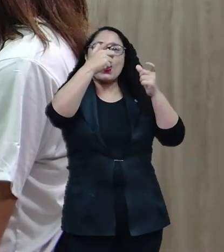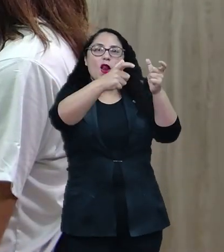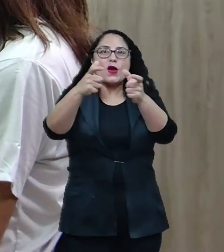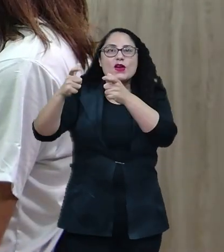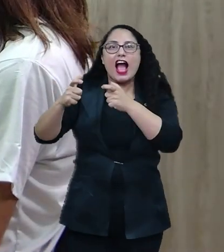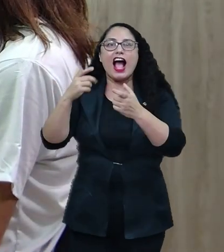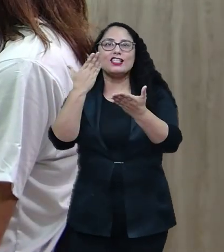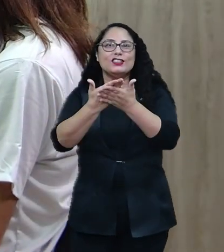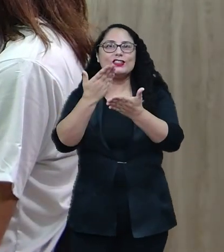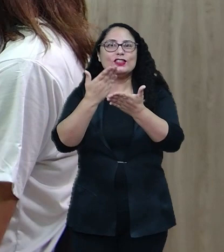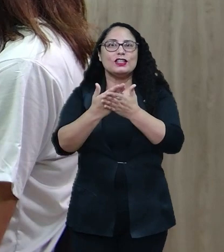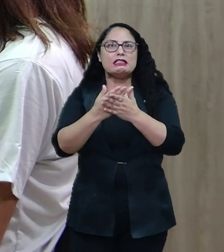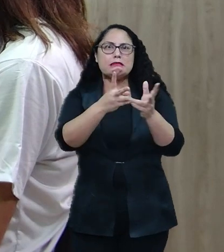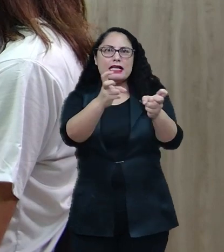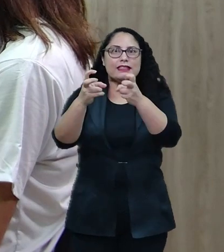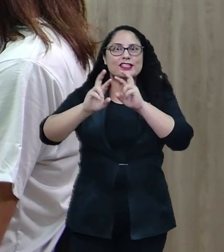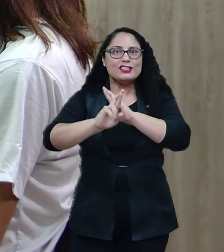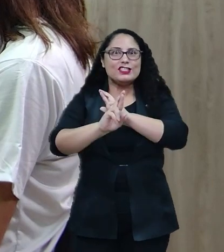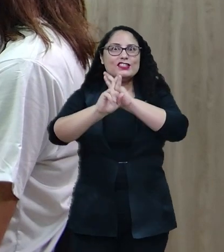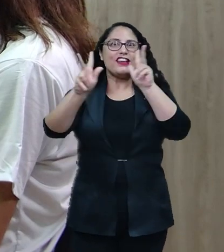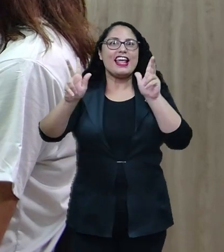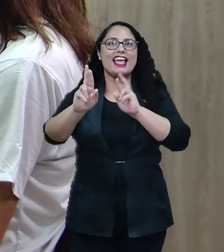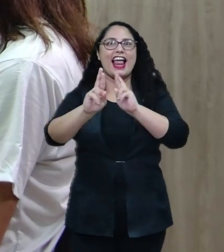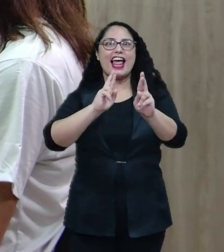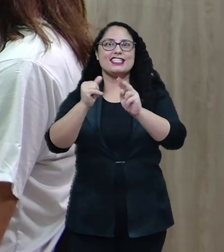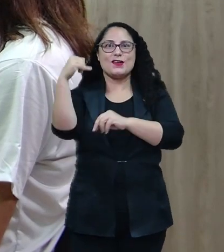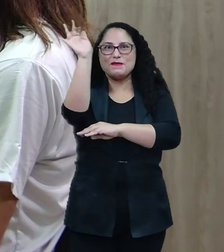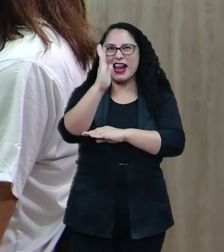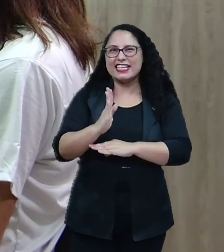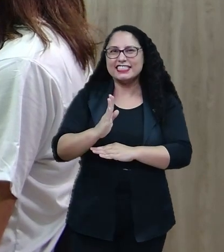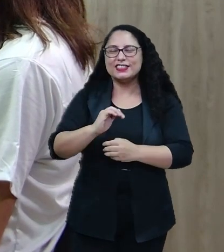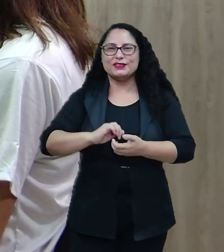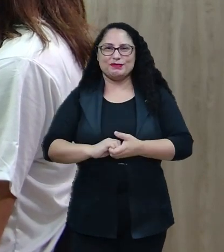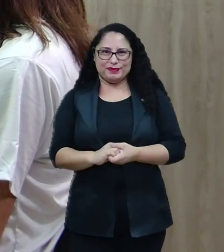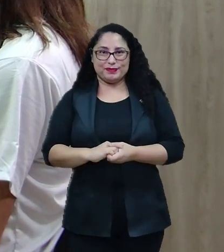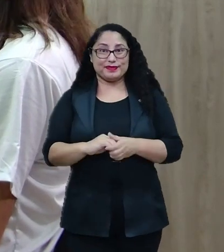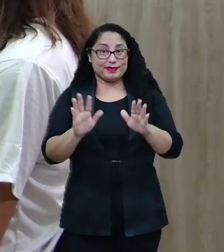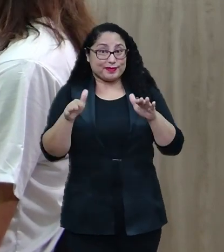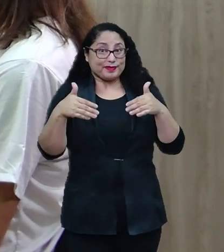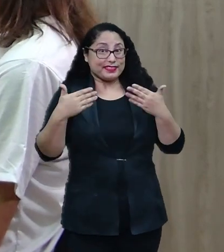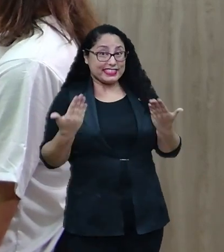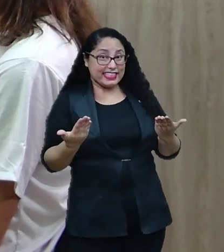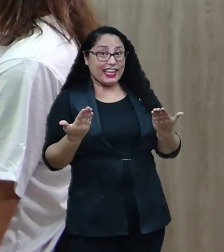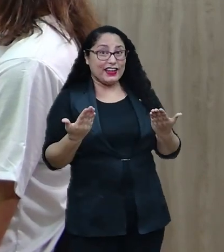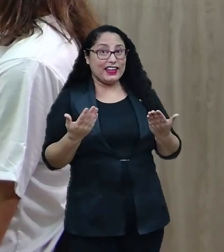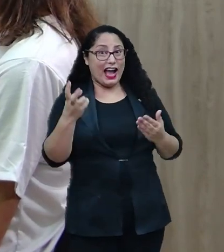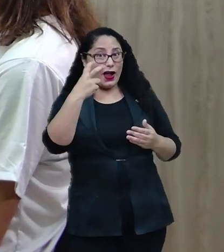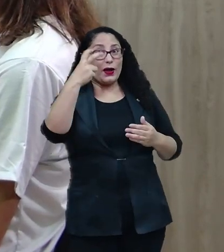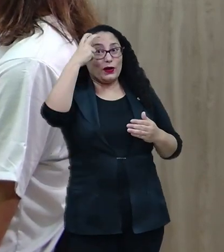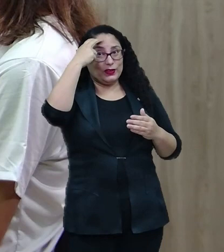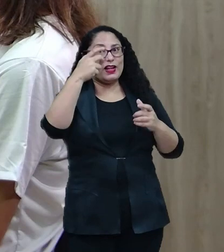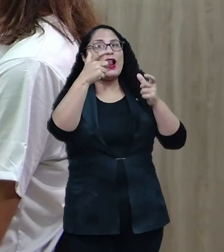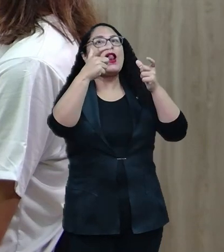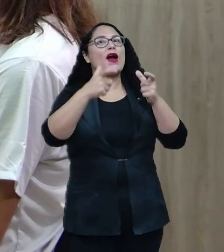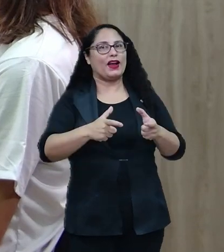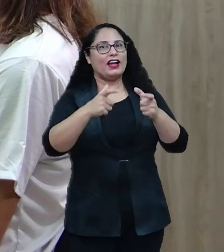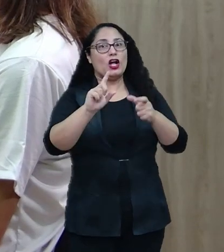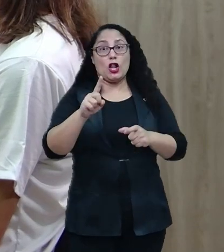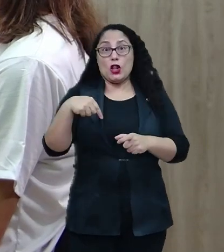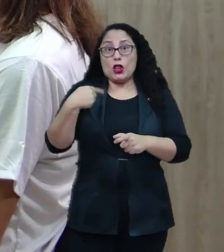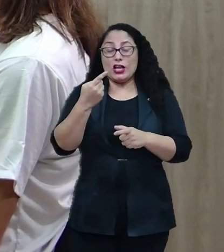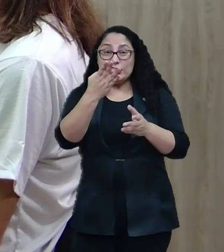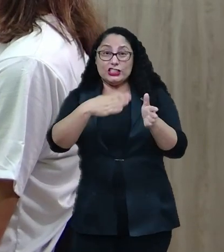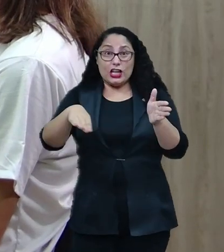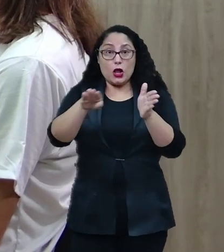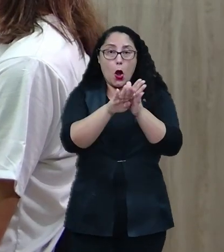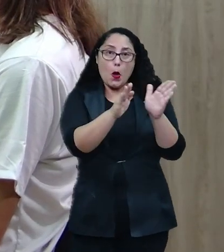dos estudos, se notaram muita diferença em relação ao Brasil. Então, a cultura local. A gente